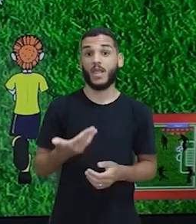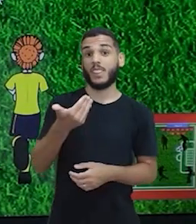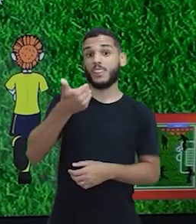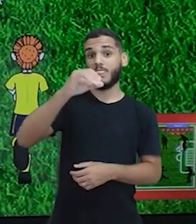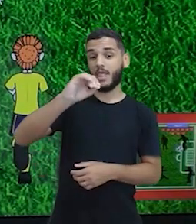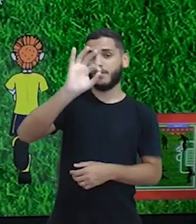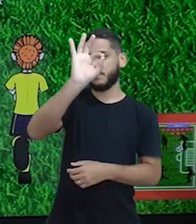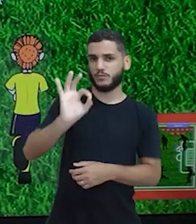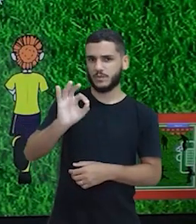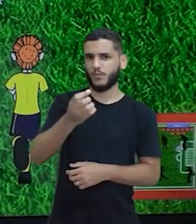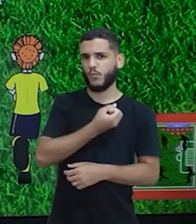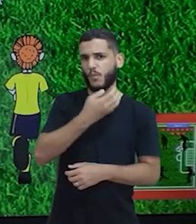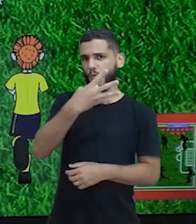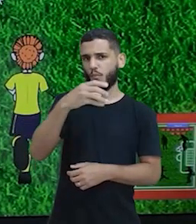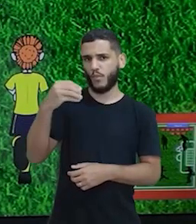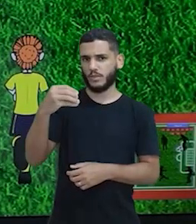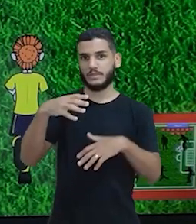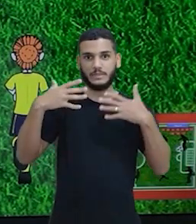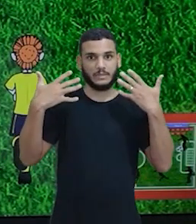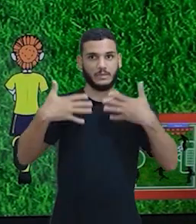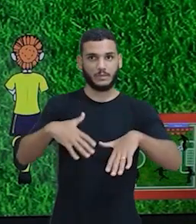10% de 400